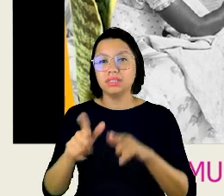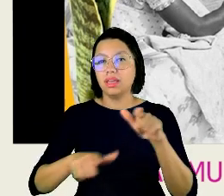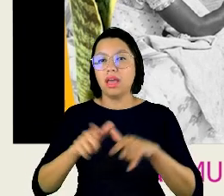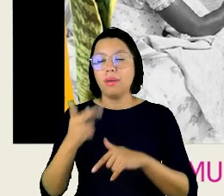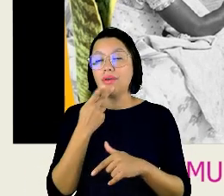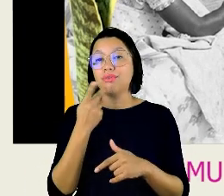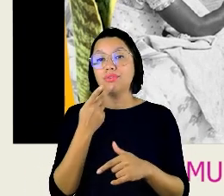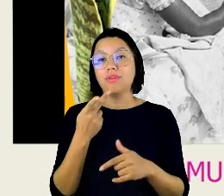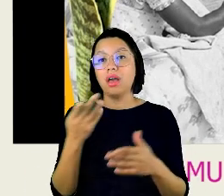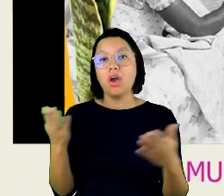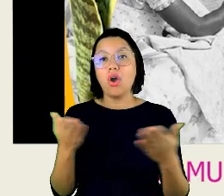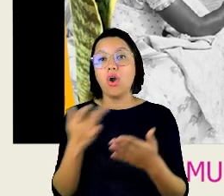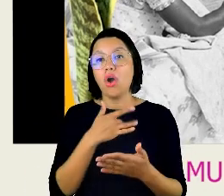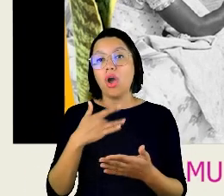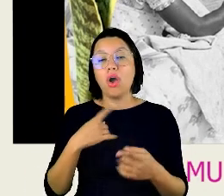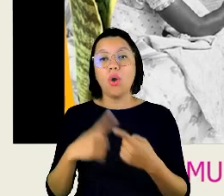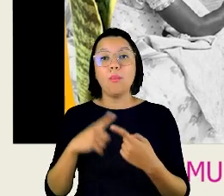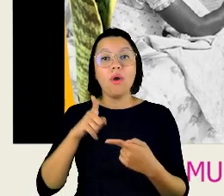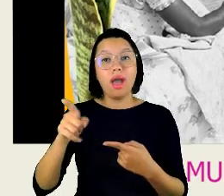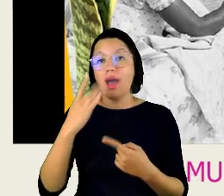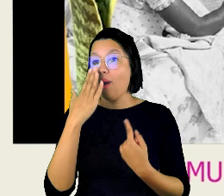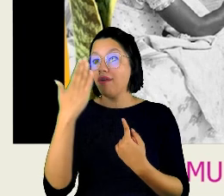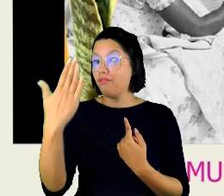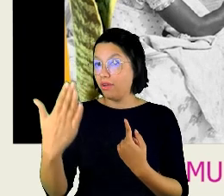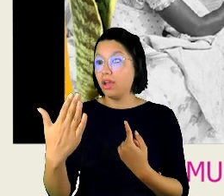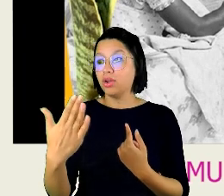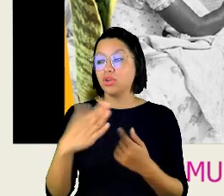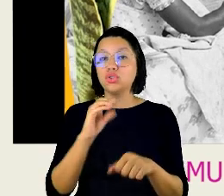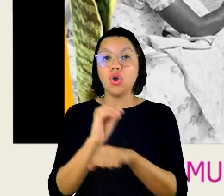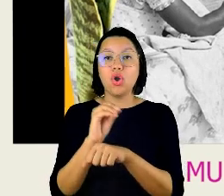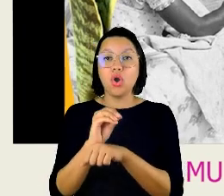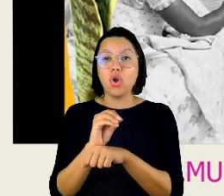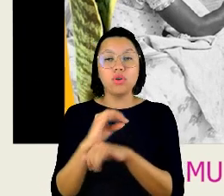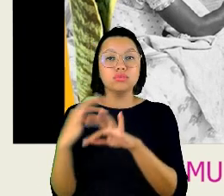fala disso hoje em saúde porque são elas que estão na linha de frente,